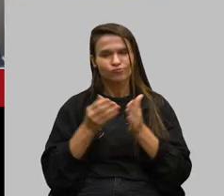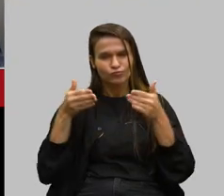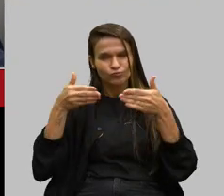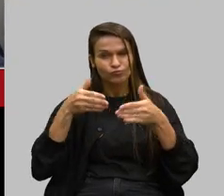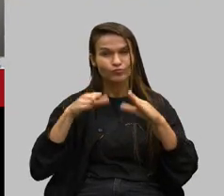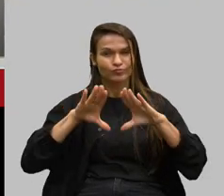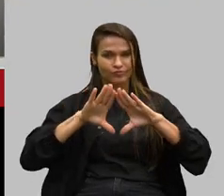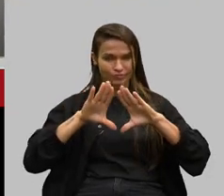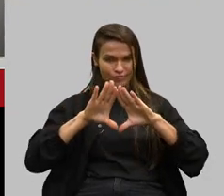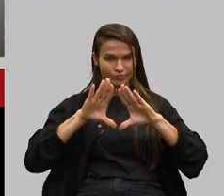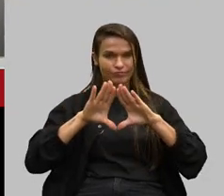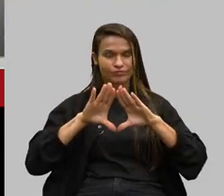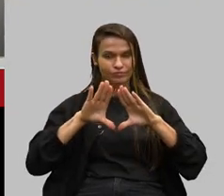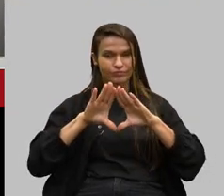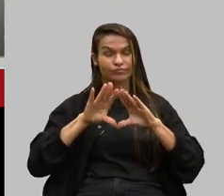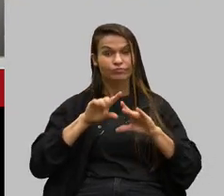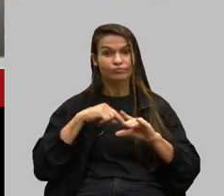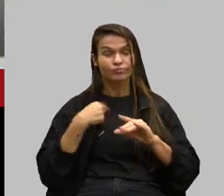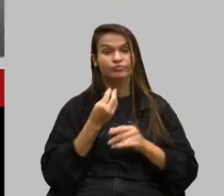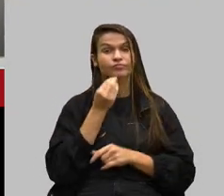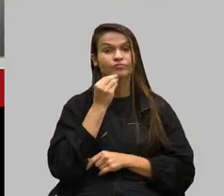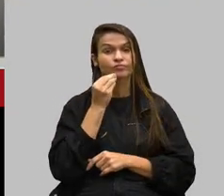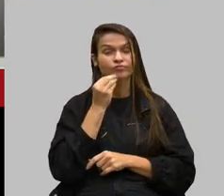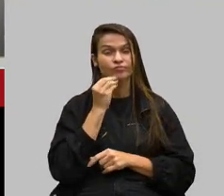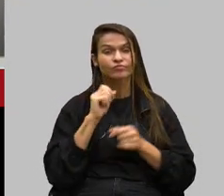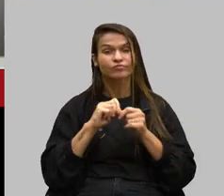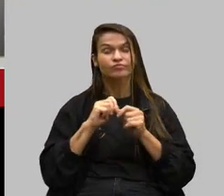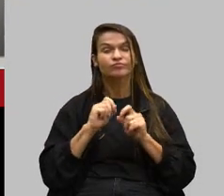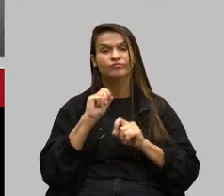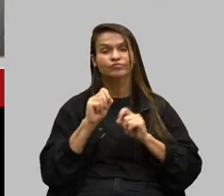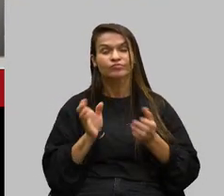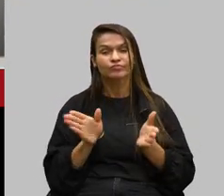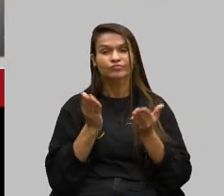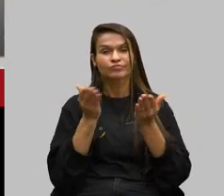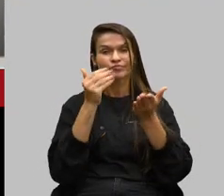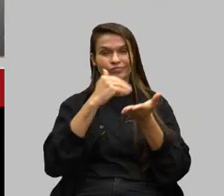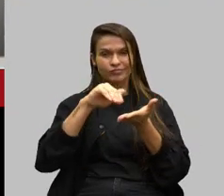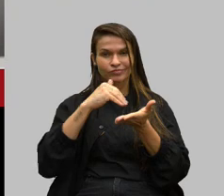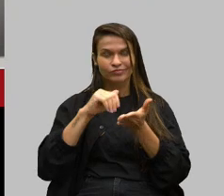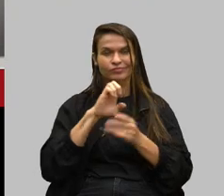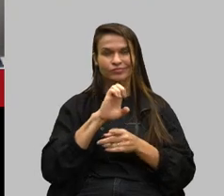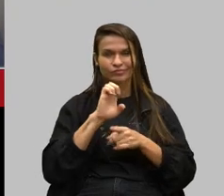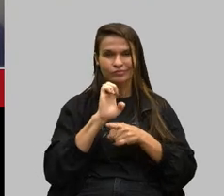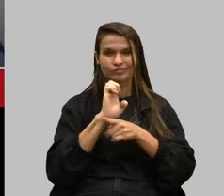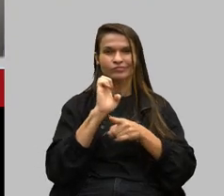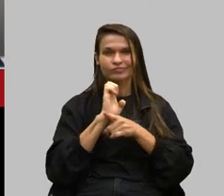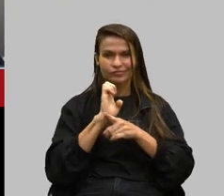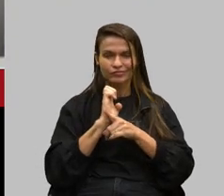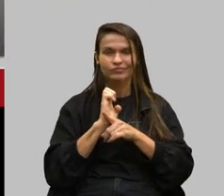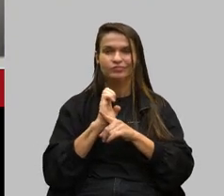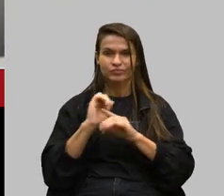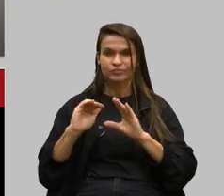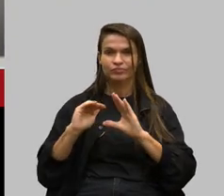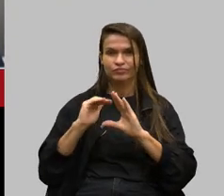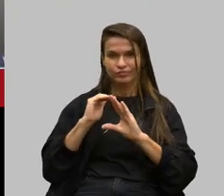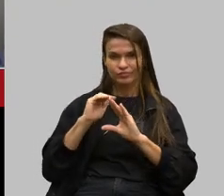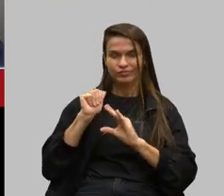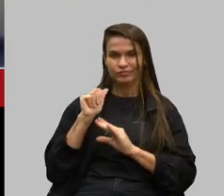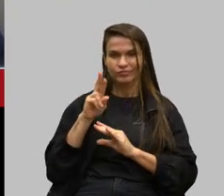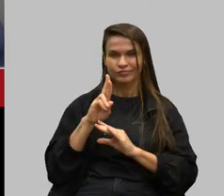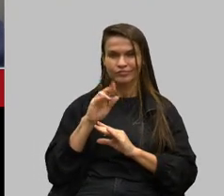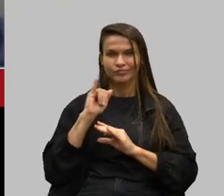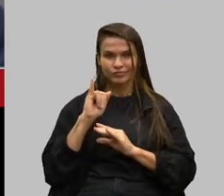Legislativa o que a gente tem feito é incentivar as secretarias de estado a mandarem os seus Aris pra